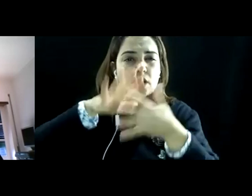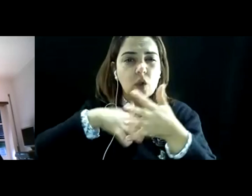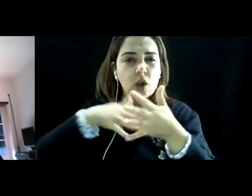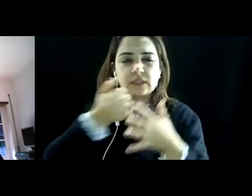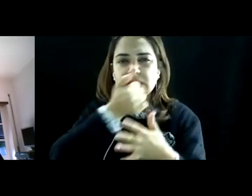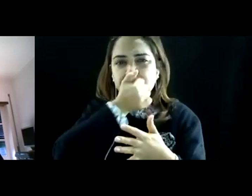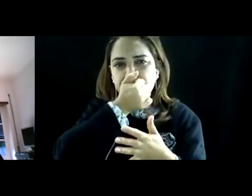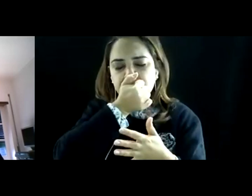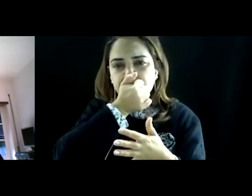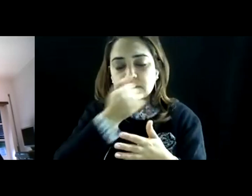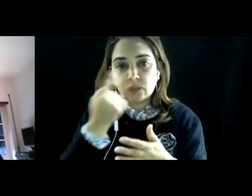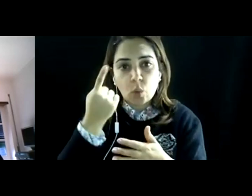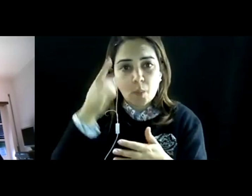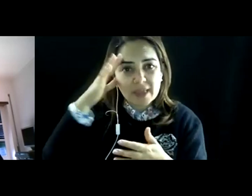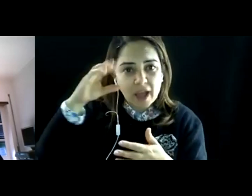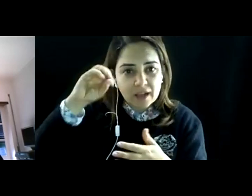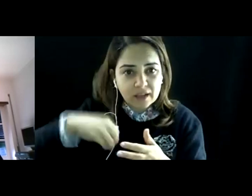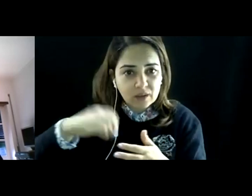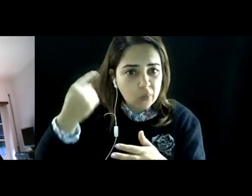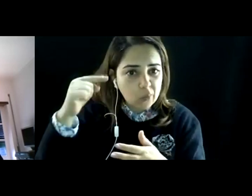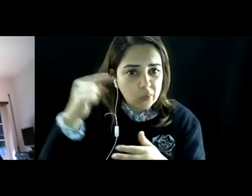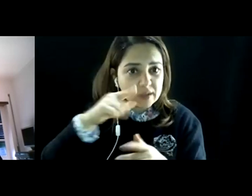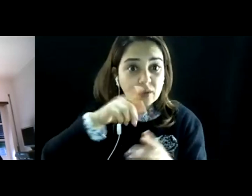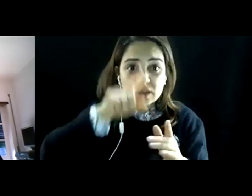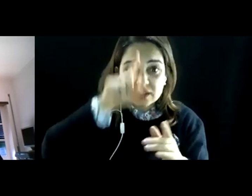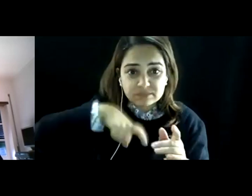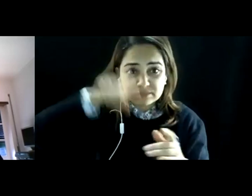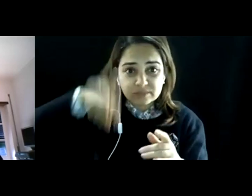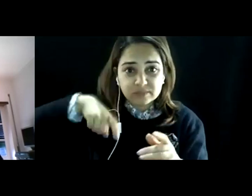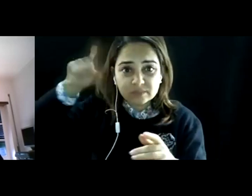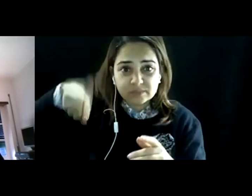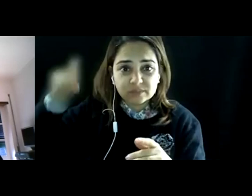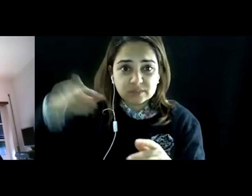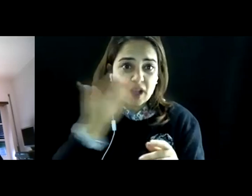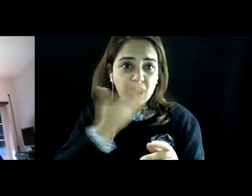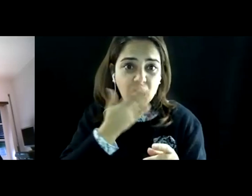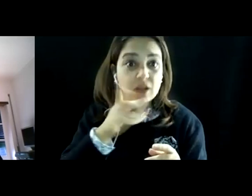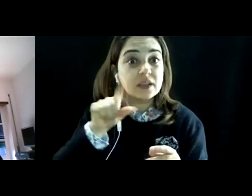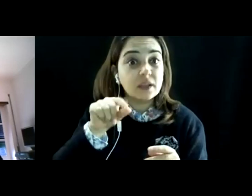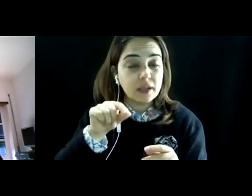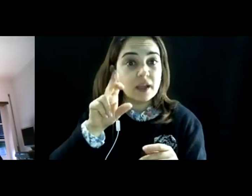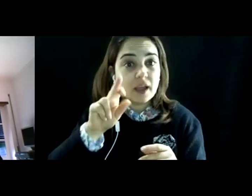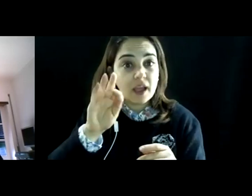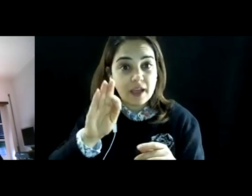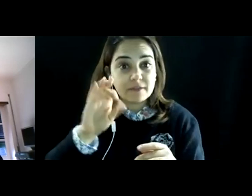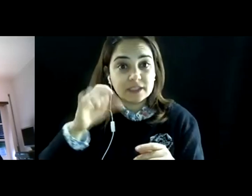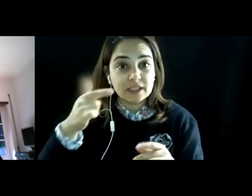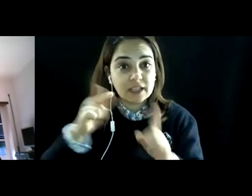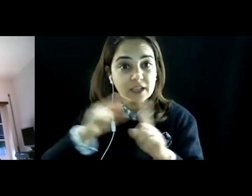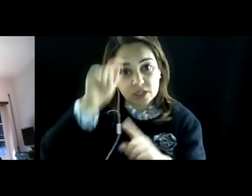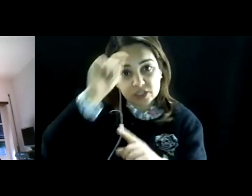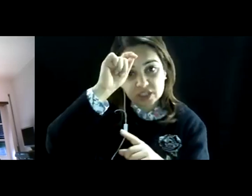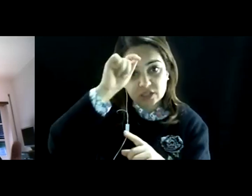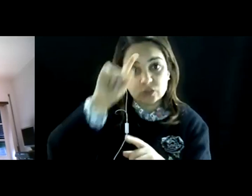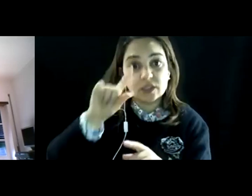alunos têm uma tarde livre na semana e o resto é tudo preenchido com aulas. Ainda tem as questões da FCT e da PAP, que não vou alongar, mas que também são questões